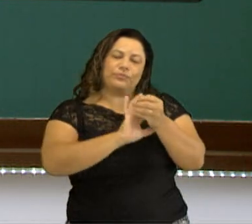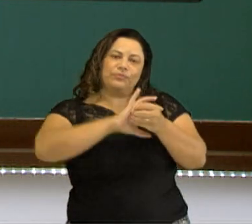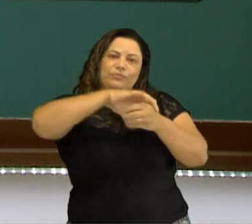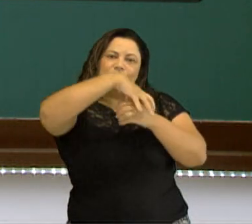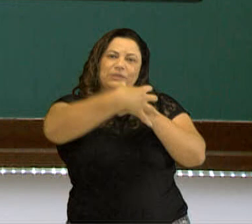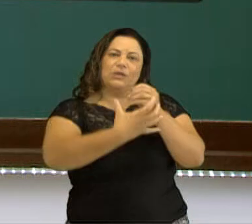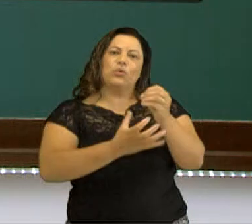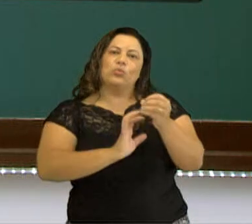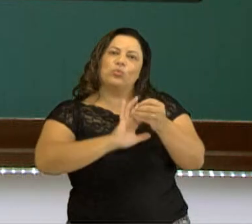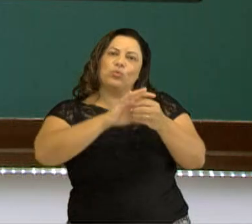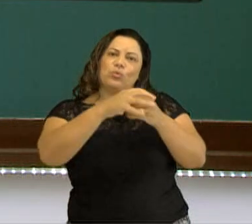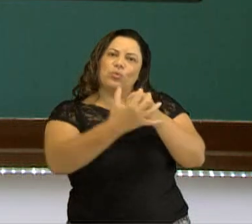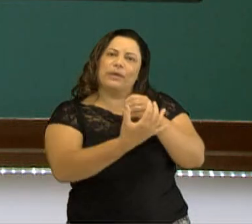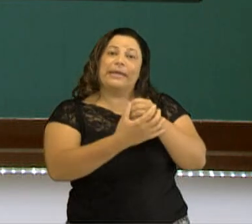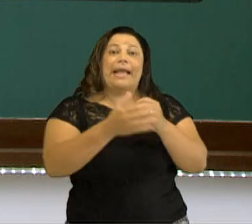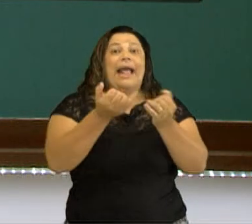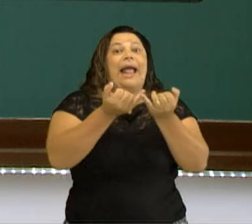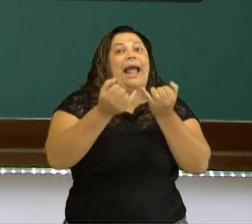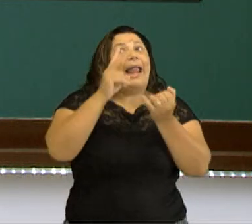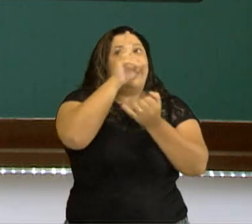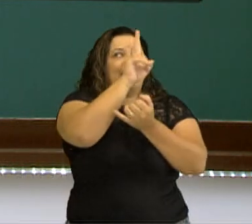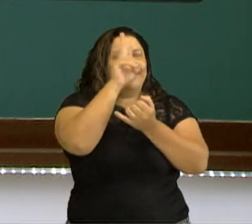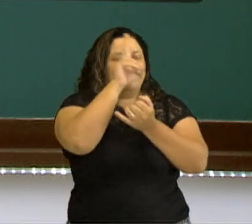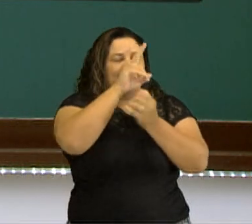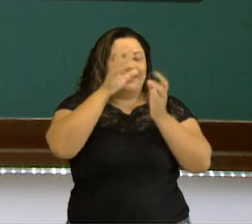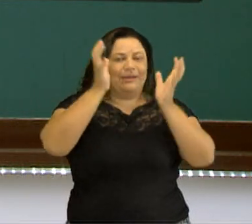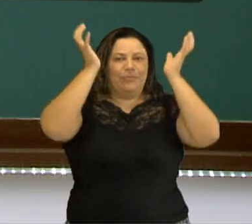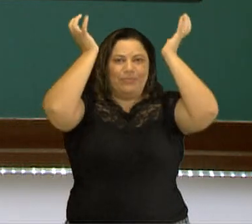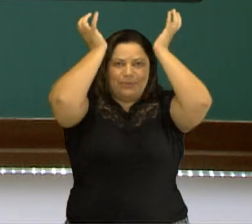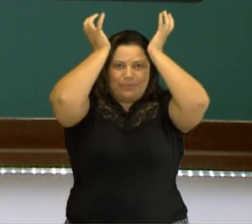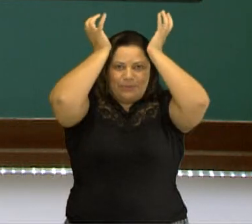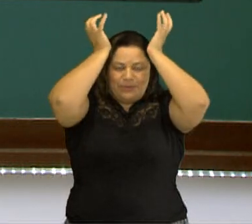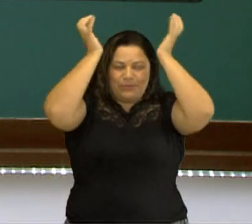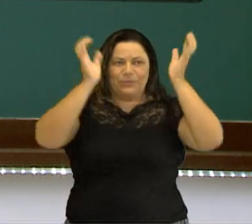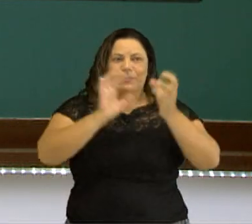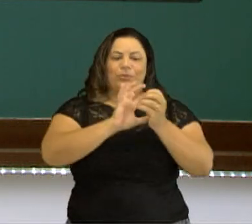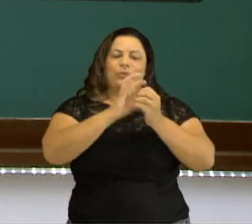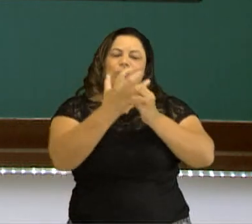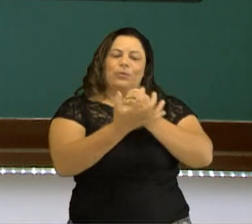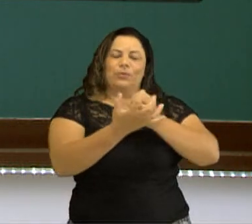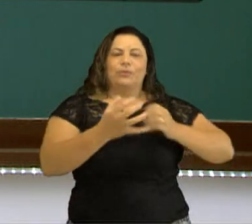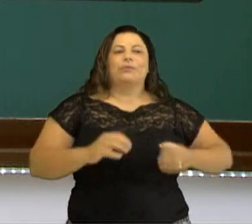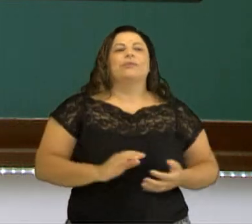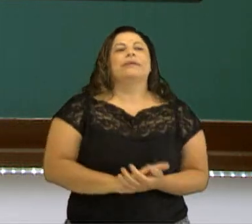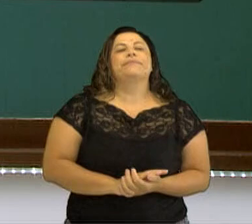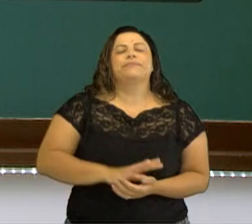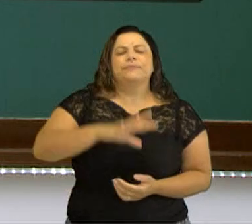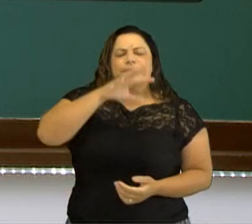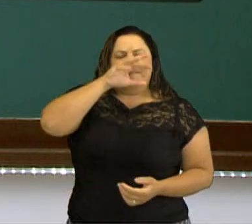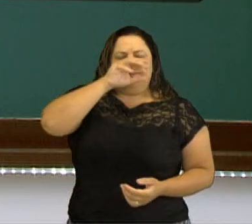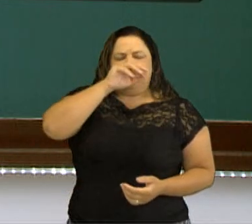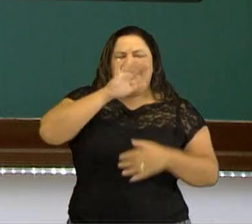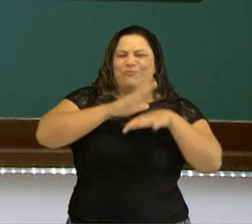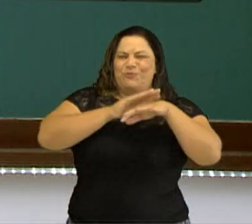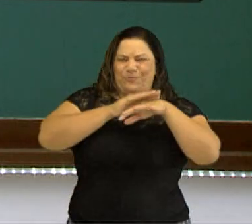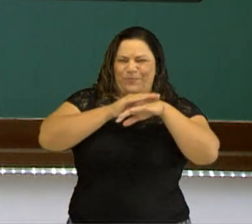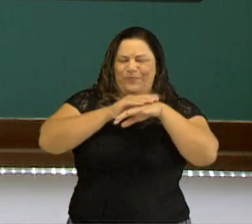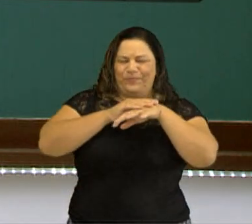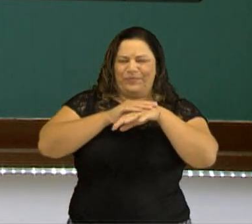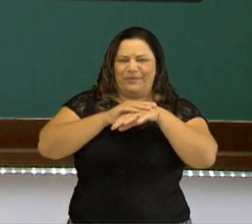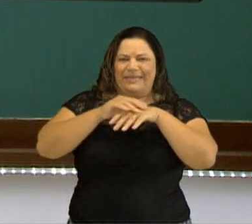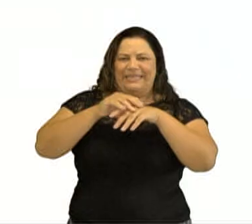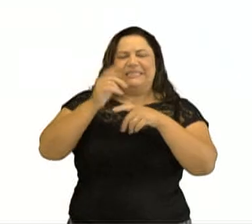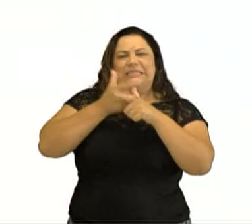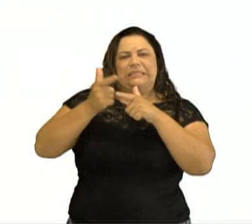microscópio, lembra uma coroa, certo? Essa síndrome respiratória aguda grave, que é o que o Covid